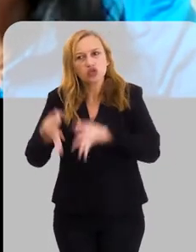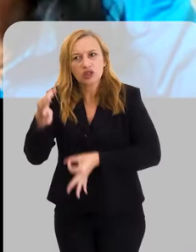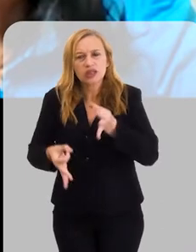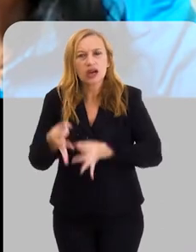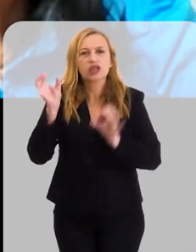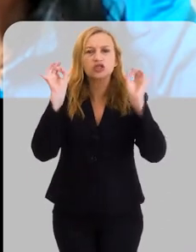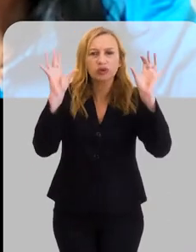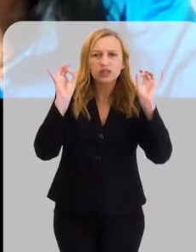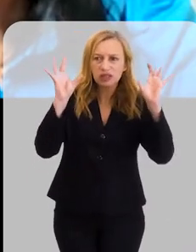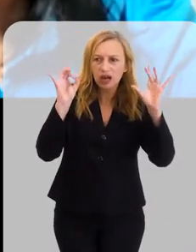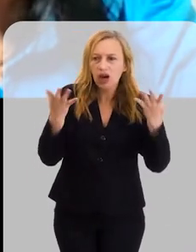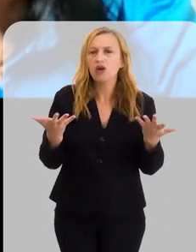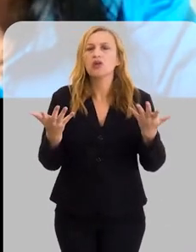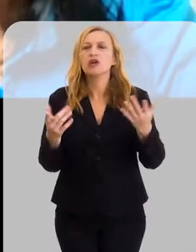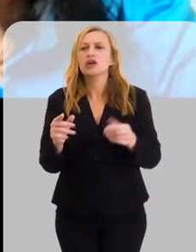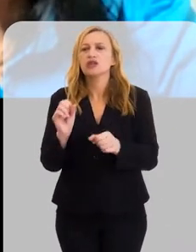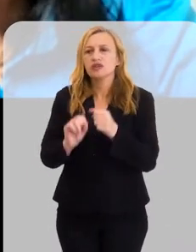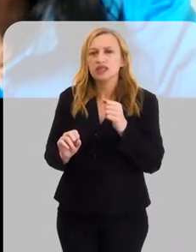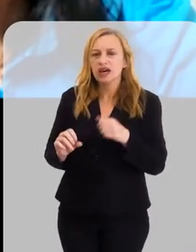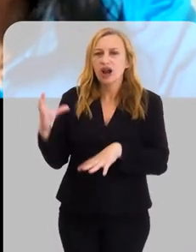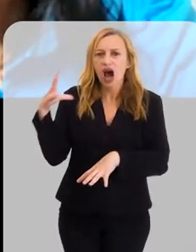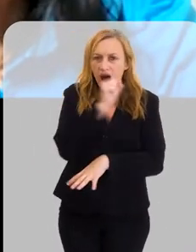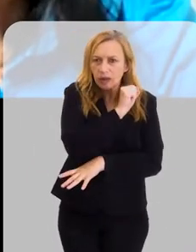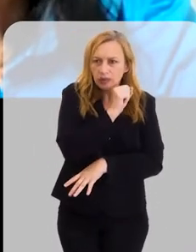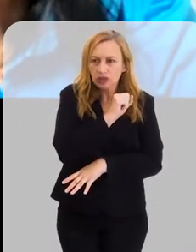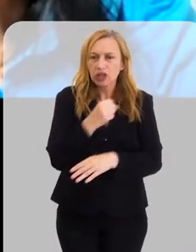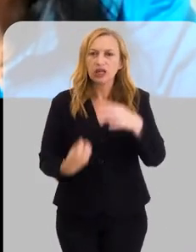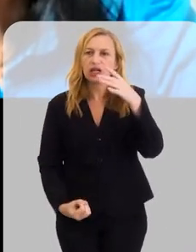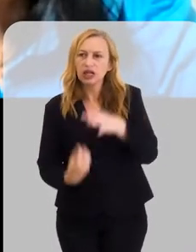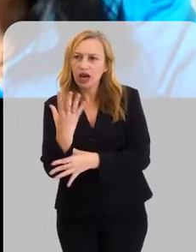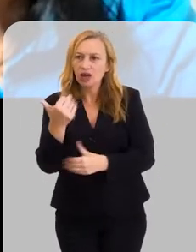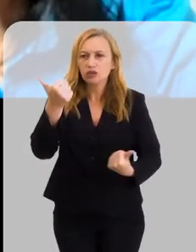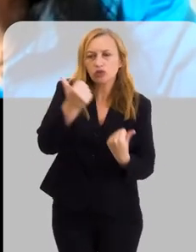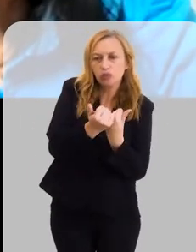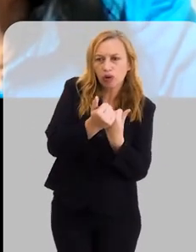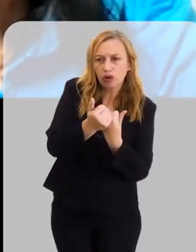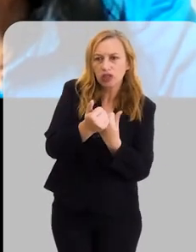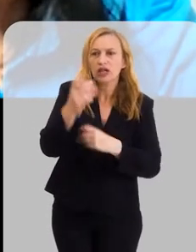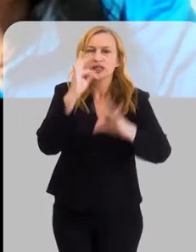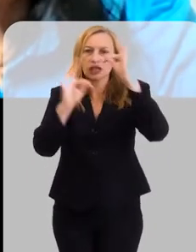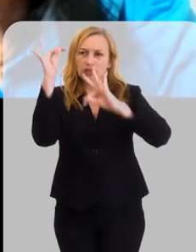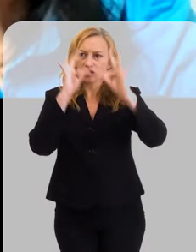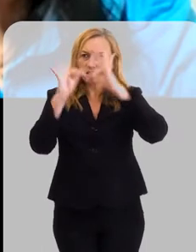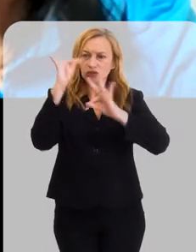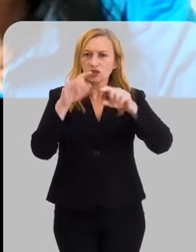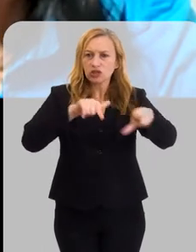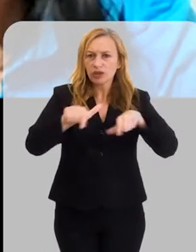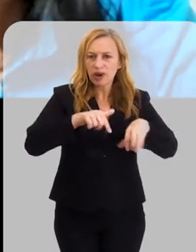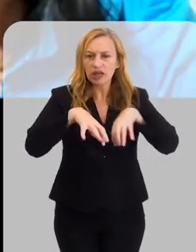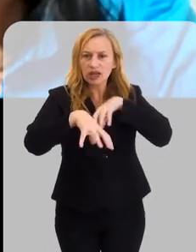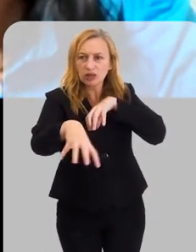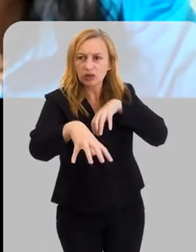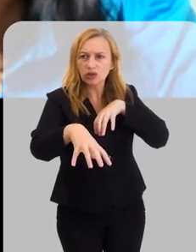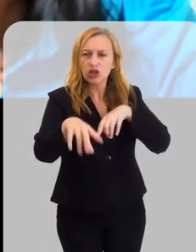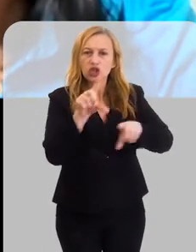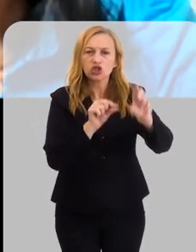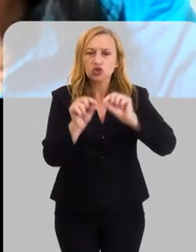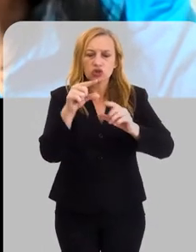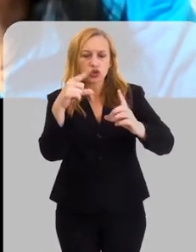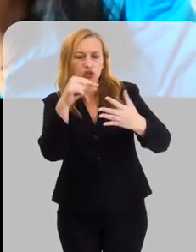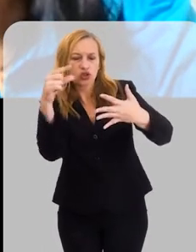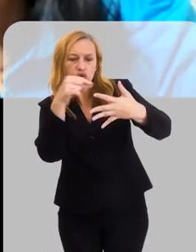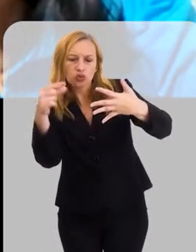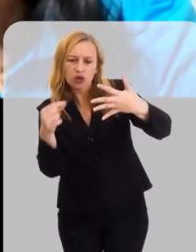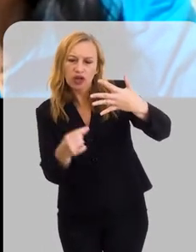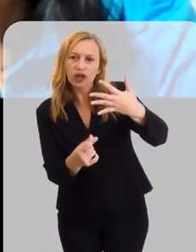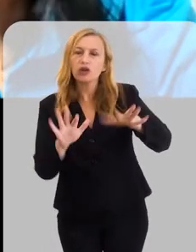especial do judiciário, né? Nós temos coisas incríveis que eles fizeram, imediatamente criaram suporte tecnológico para todo o trabalho